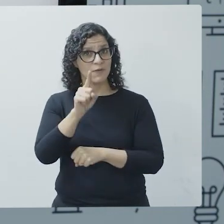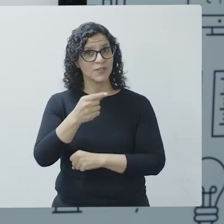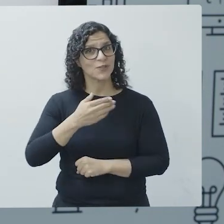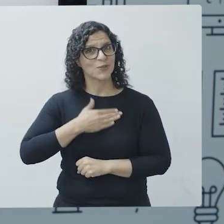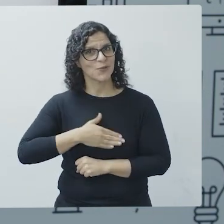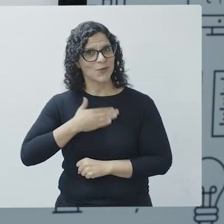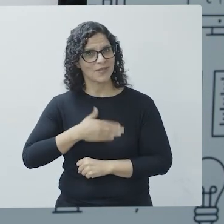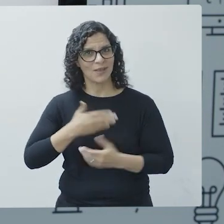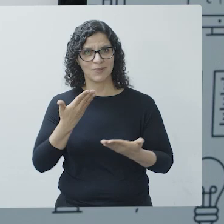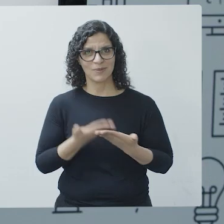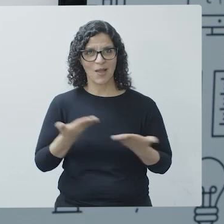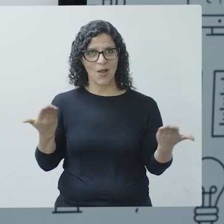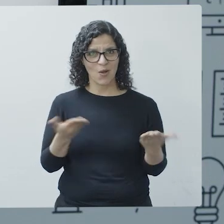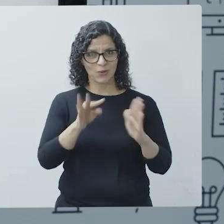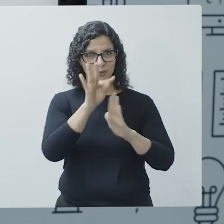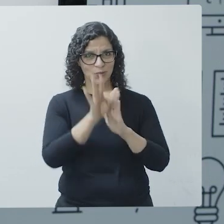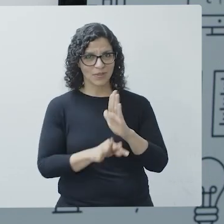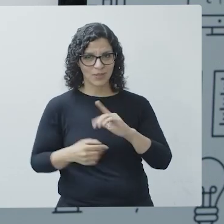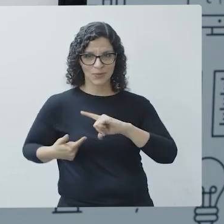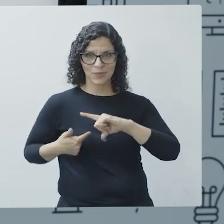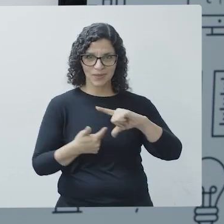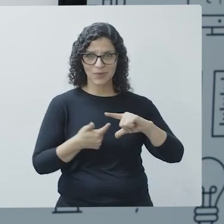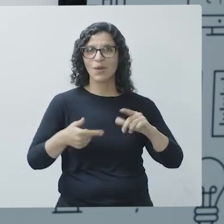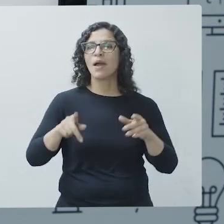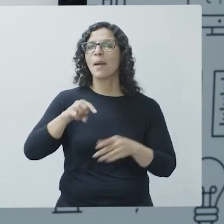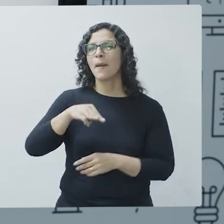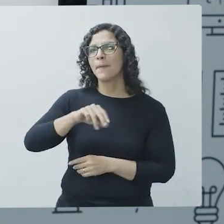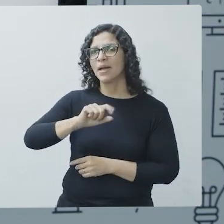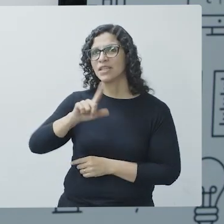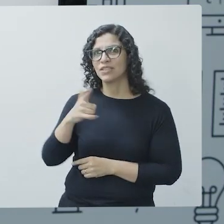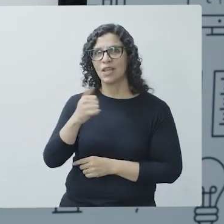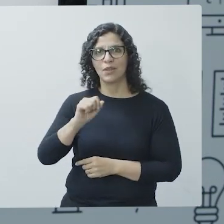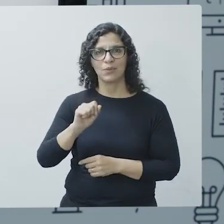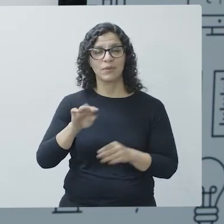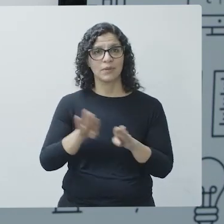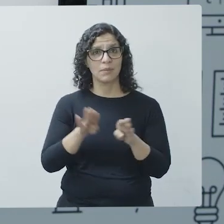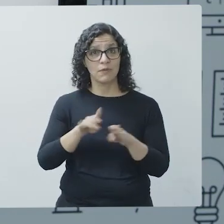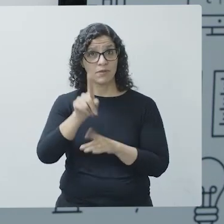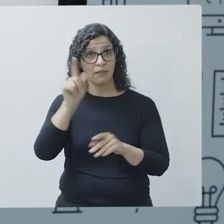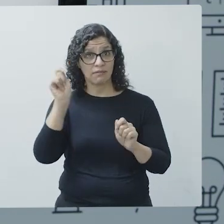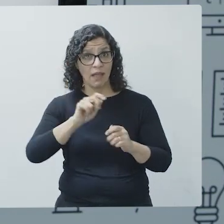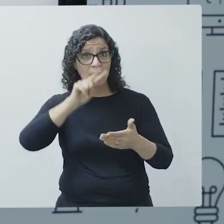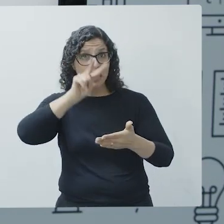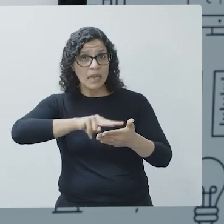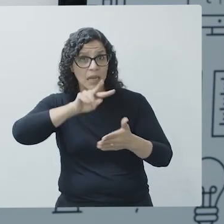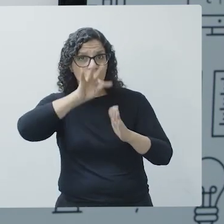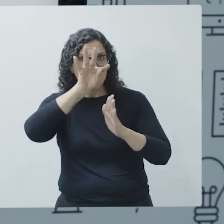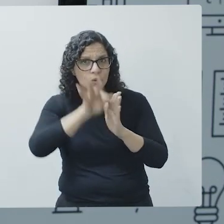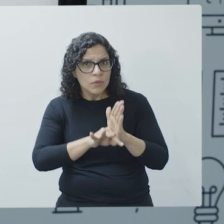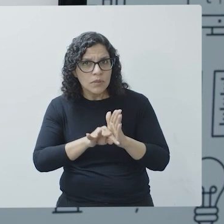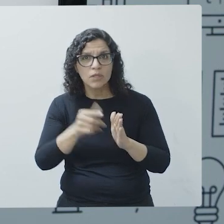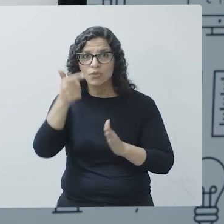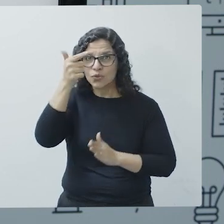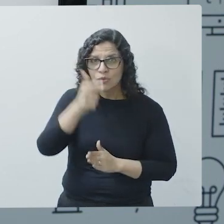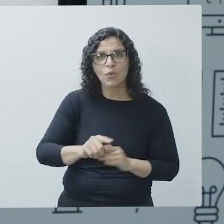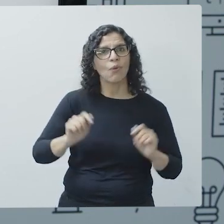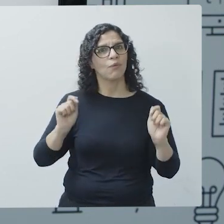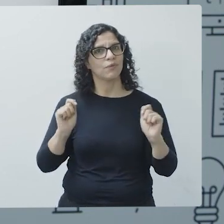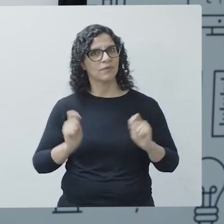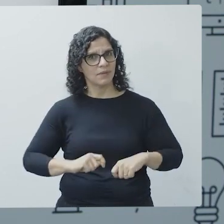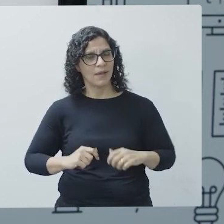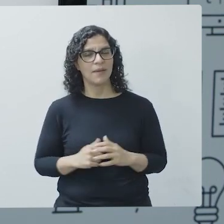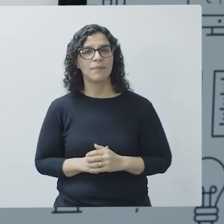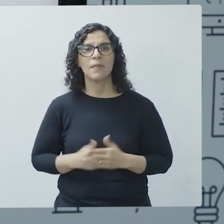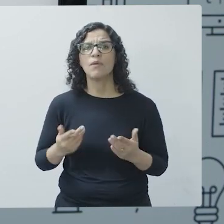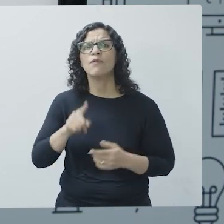tenham gostado desse texto do Machado de Assis. Se tiverem a oportunidade, façam a leitura do texto novamente,